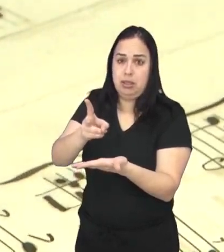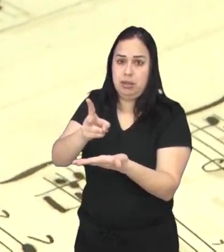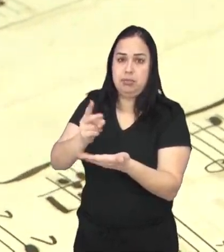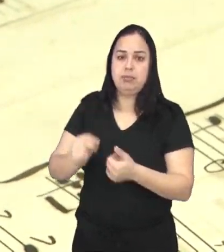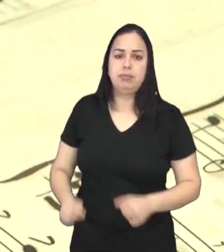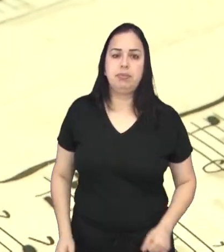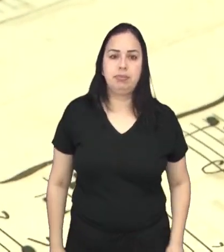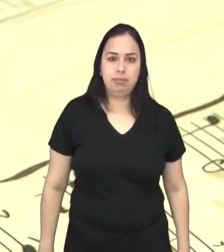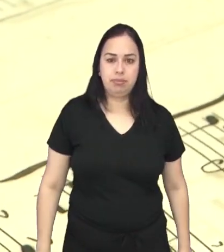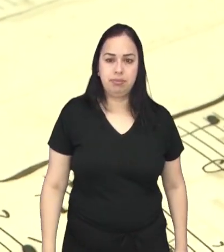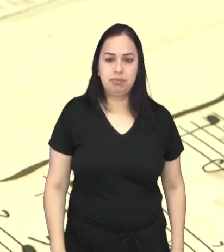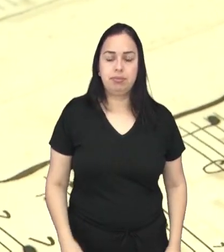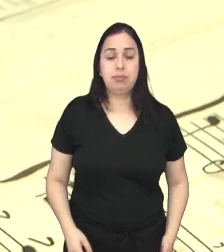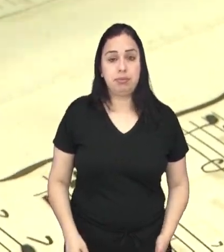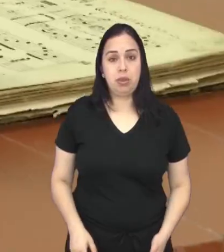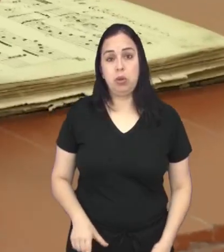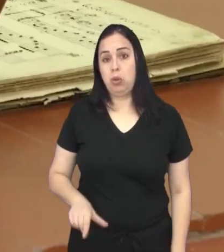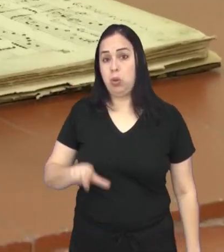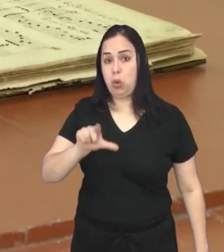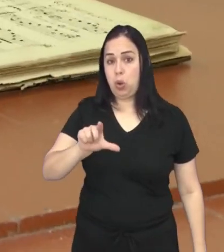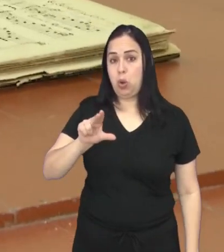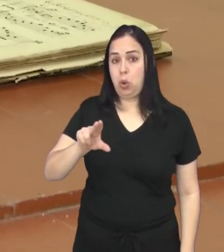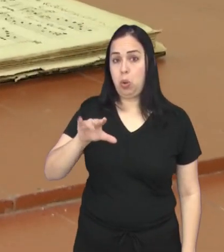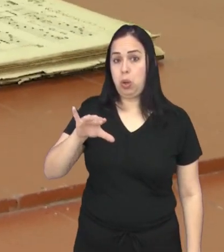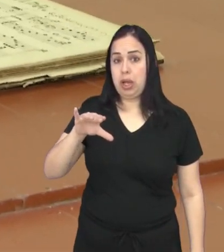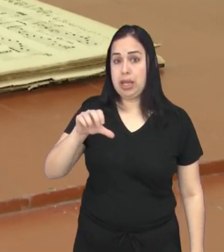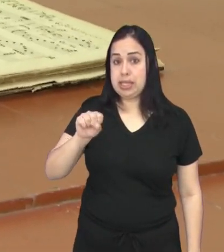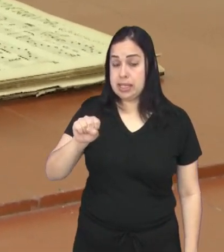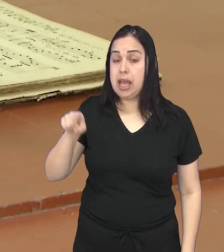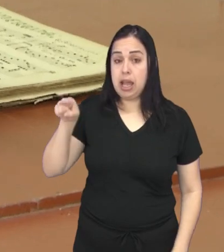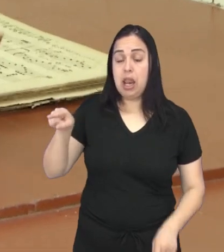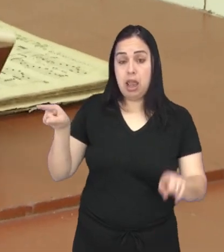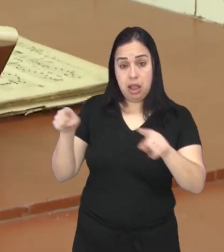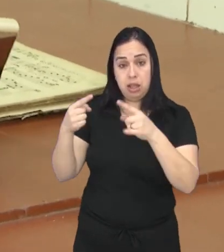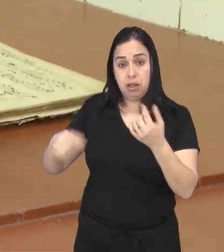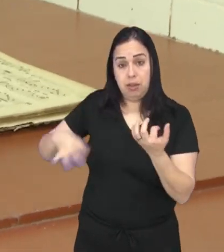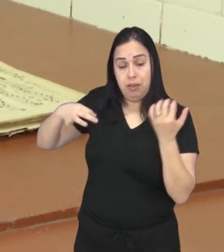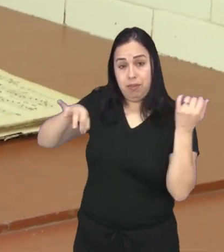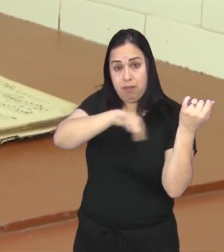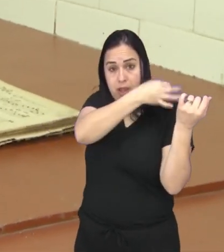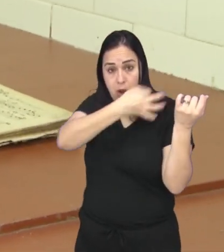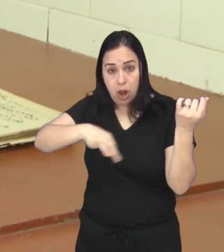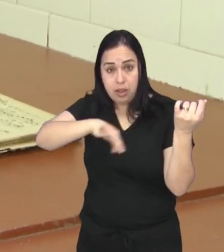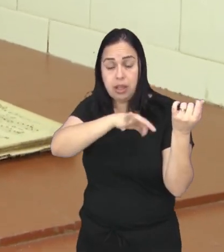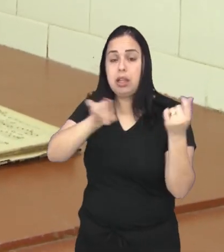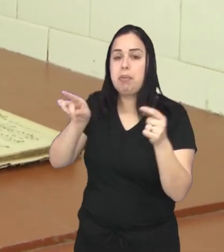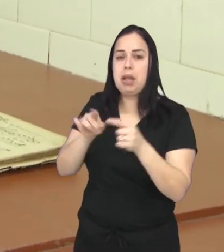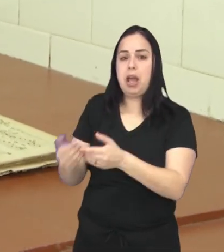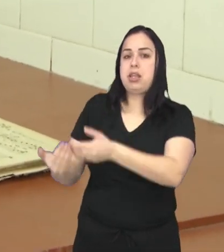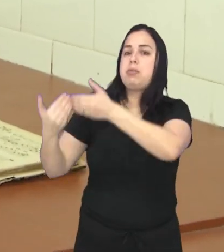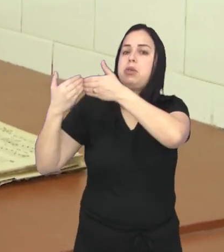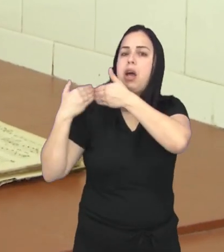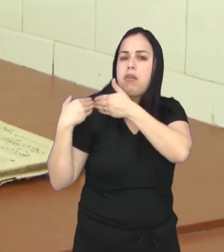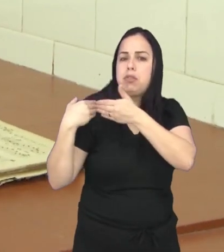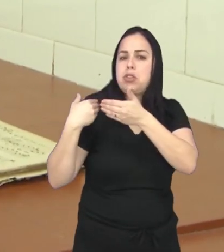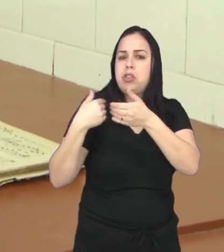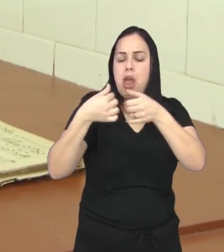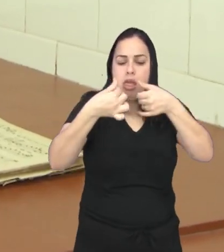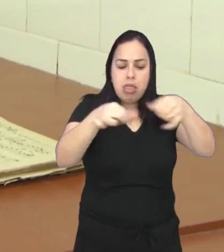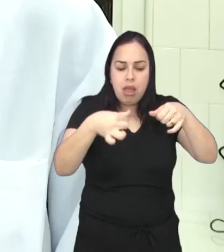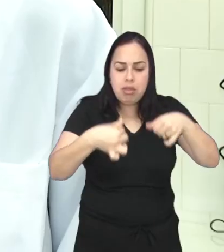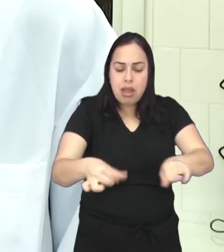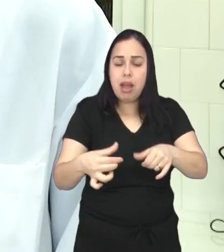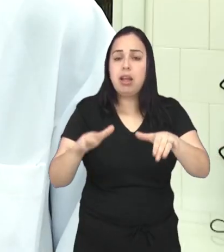todo o material musicográfico. O Lucas, que é violista e músico, também é responsável por catalogar cada